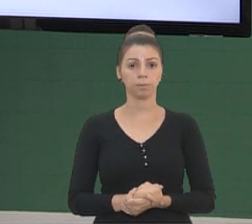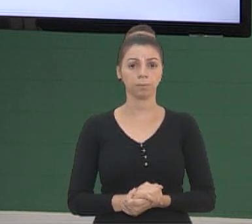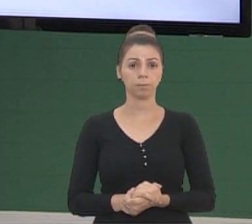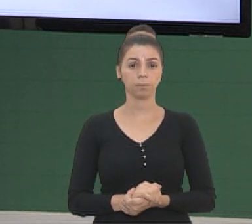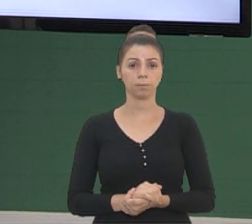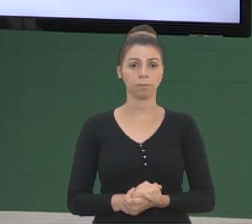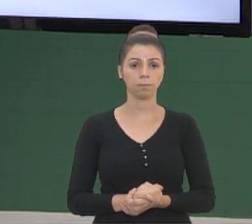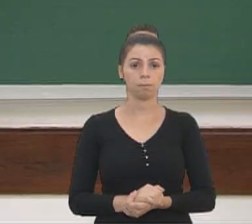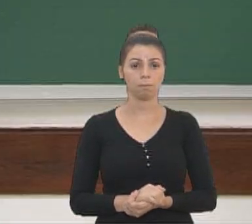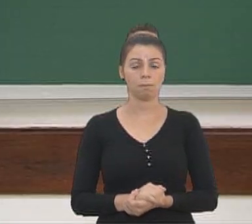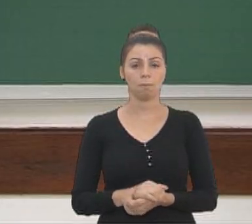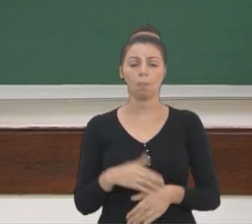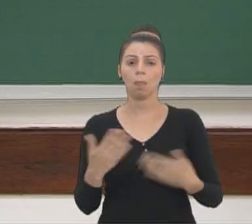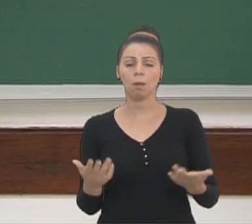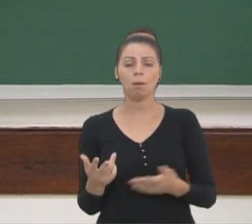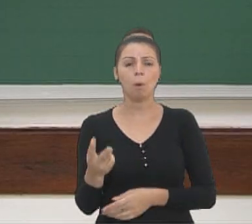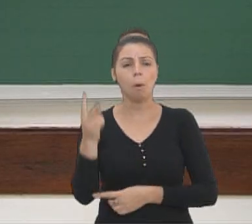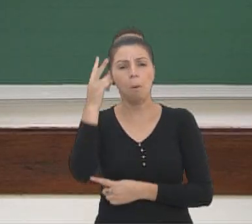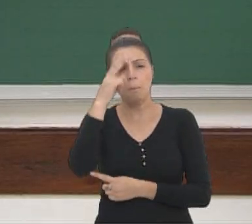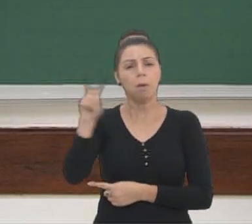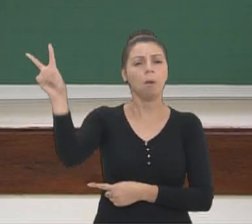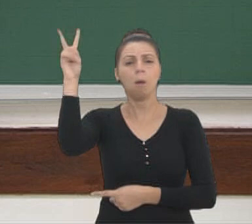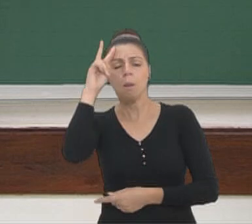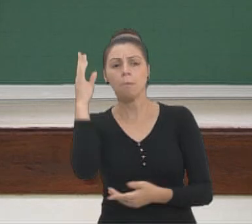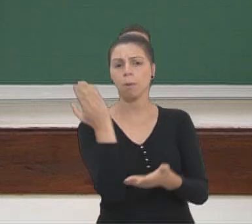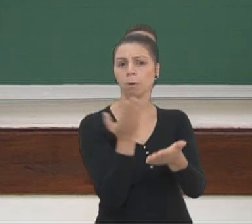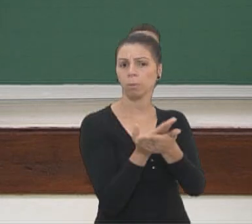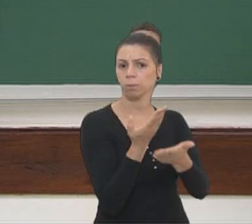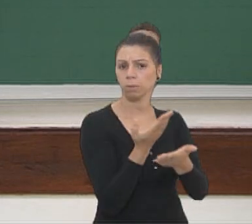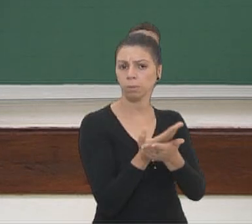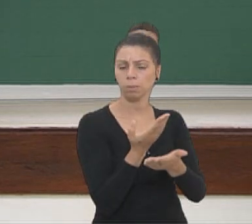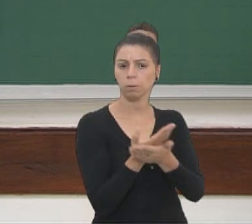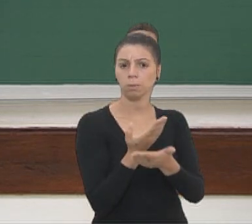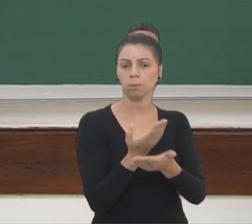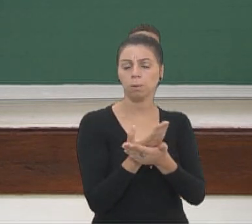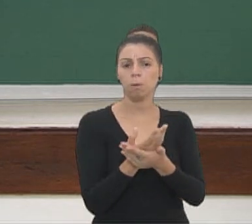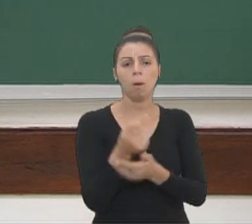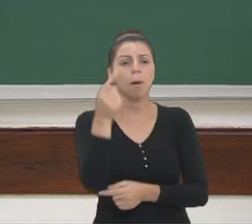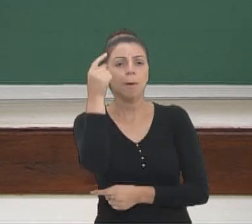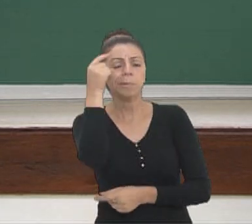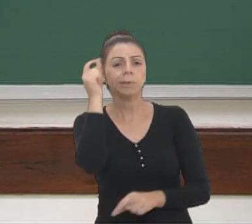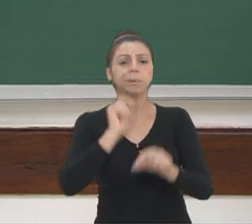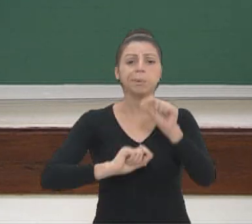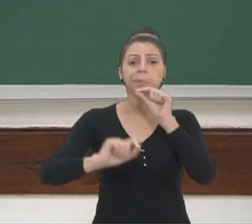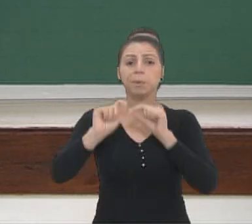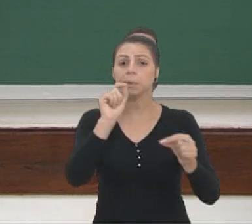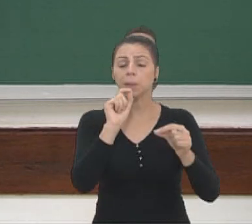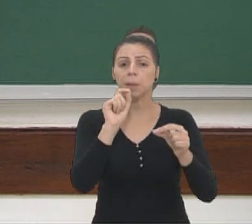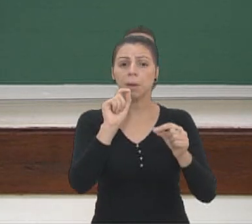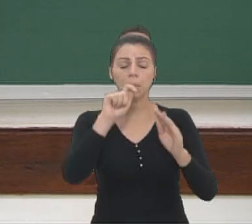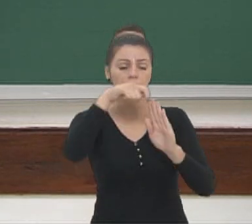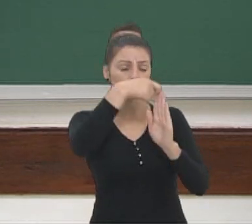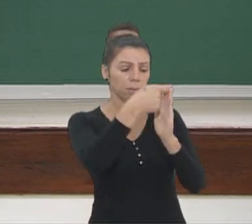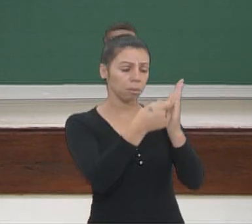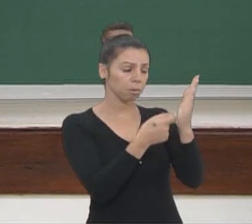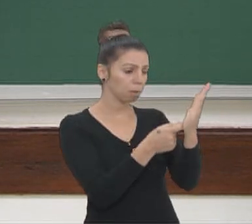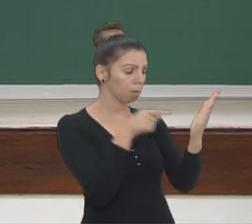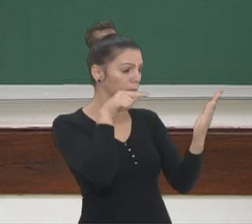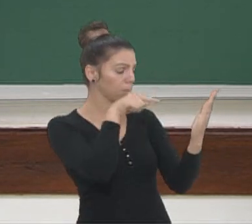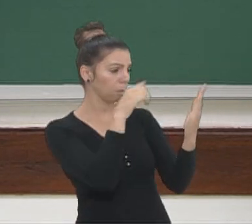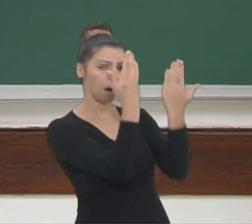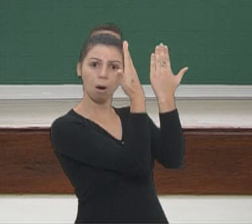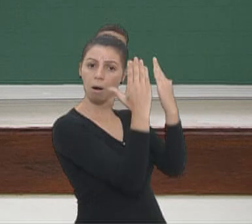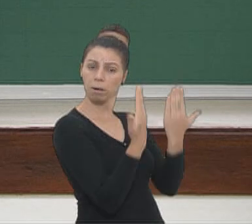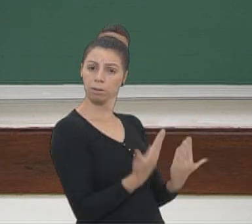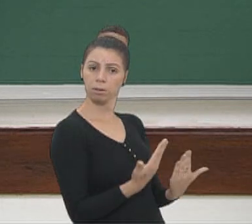Bom, para relembrar aí nessa aula as condições de produção, sempre pensando que quando eu pego um texto para analisar